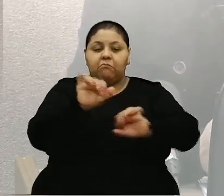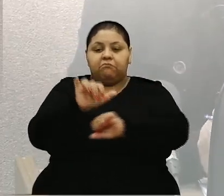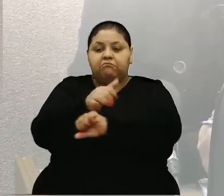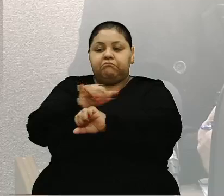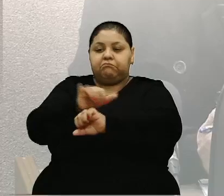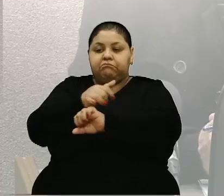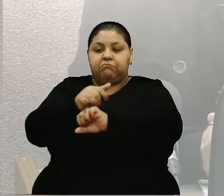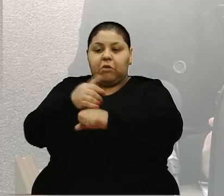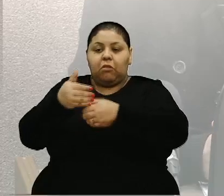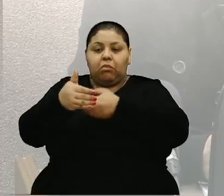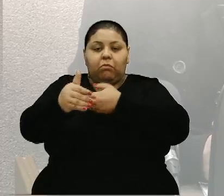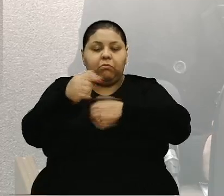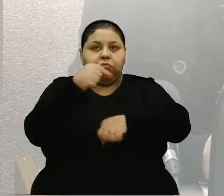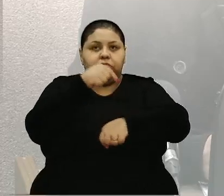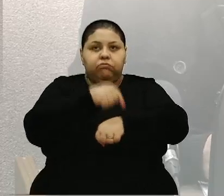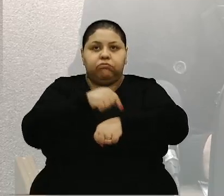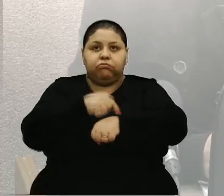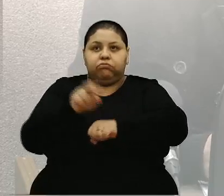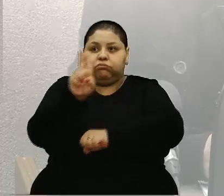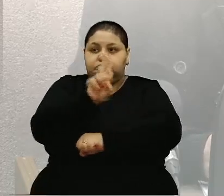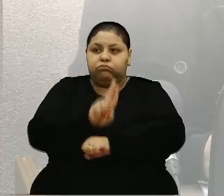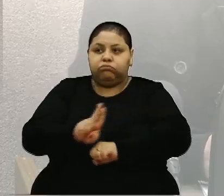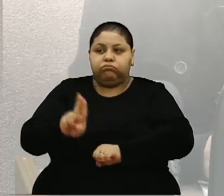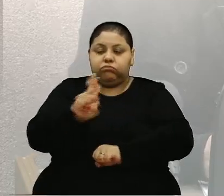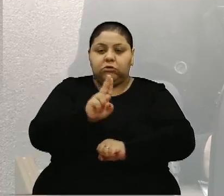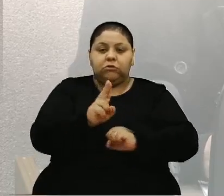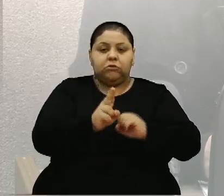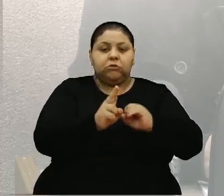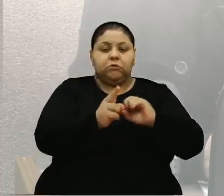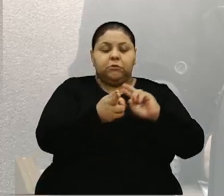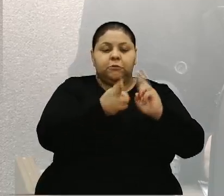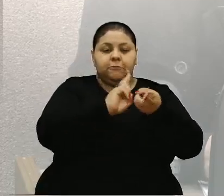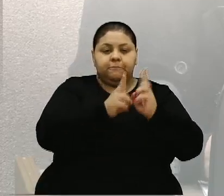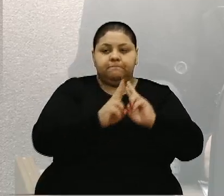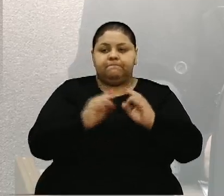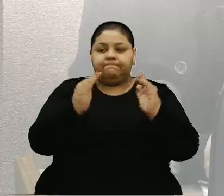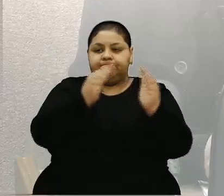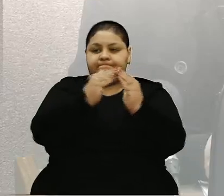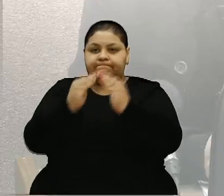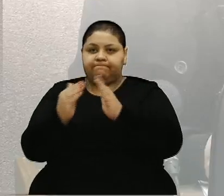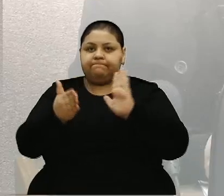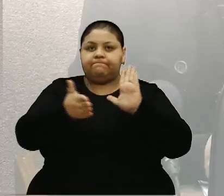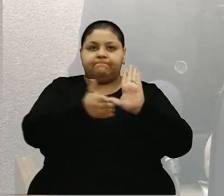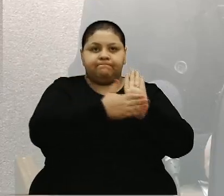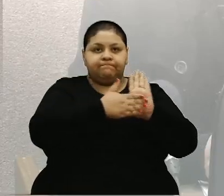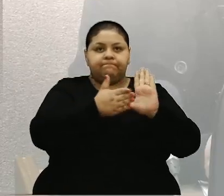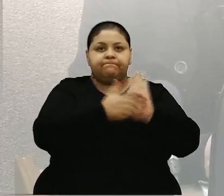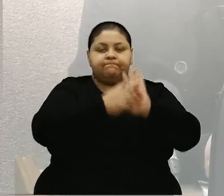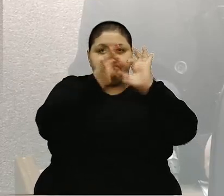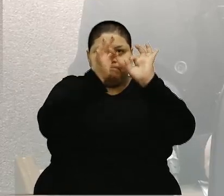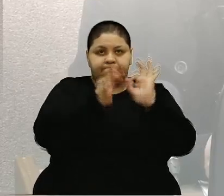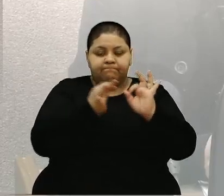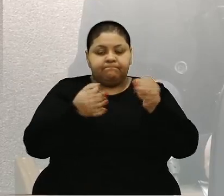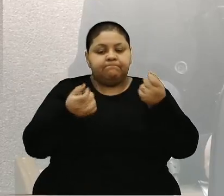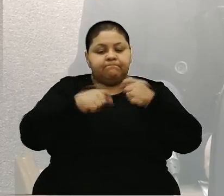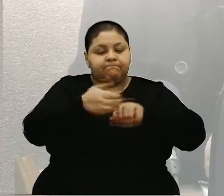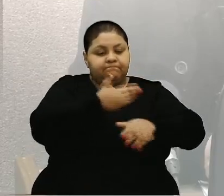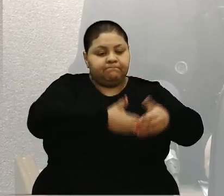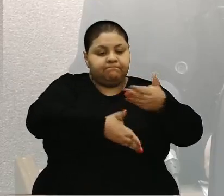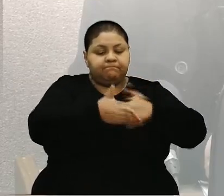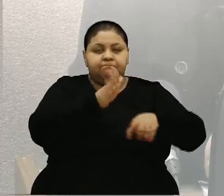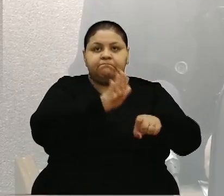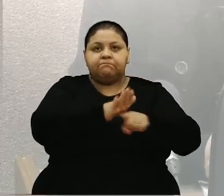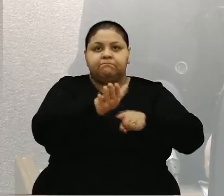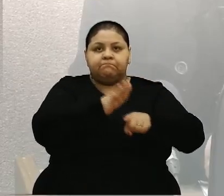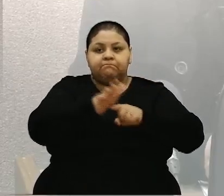longo prazo para uso urbano e a habitação. A proposta apresentada é prudente e necessária para atender às demandas atuais